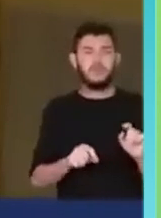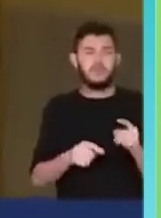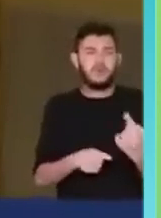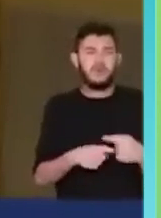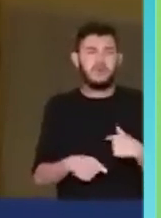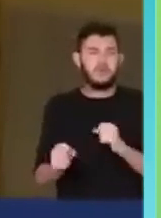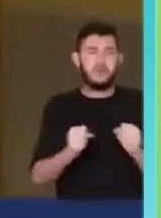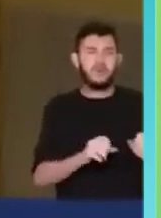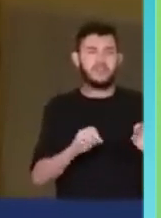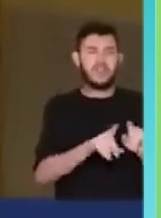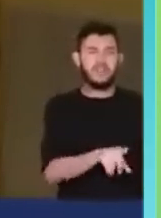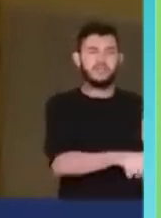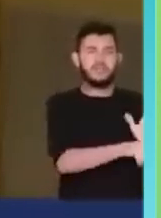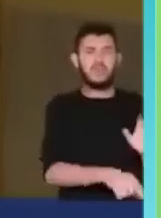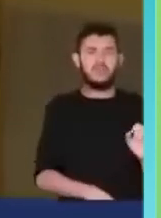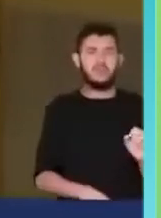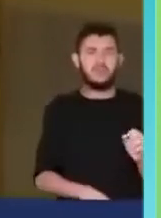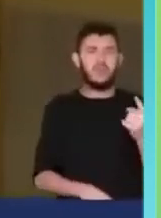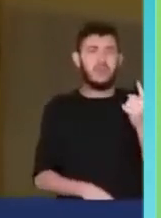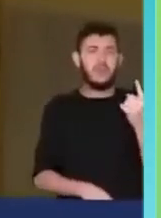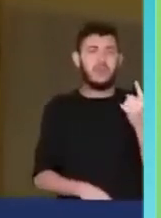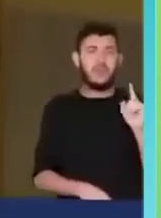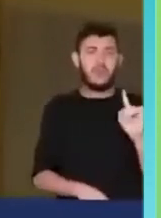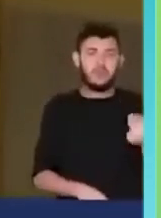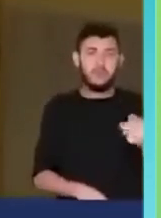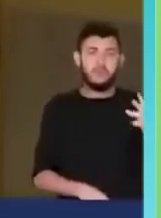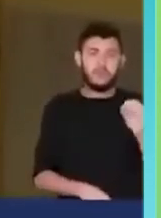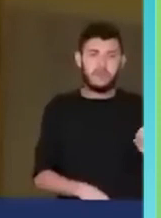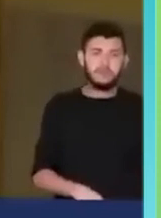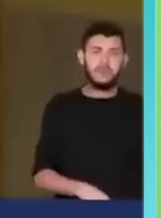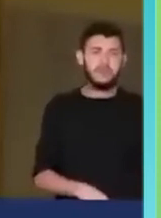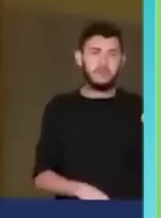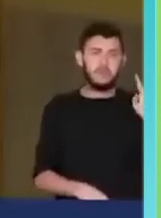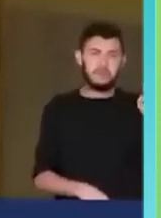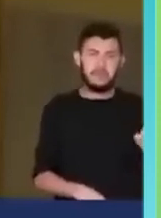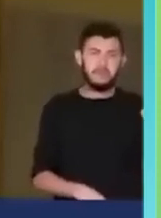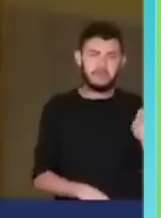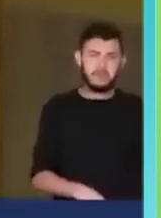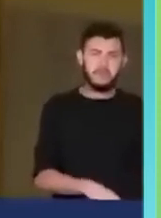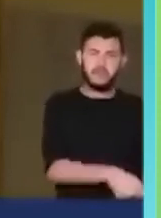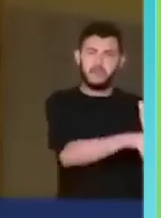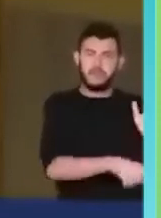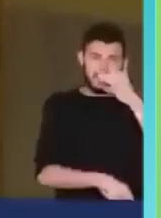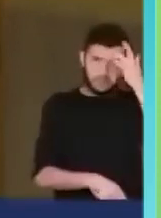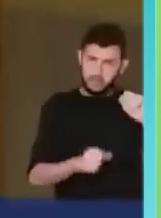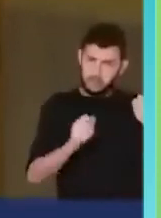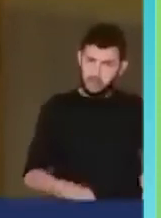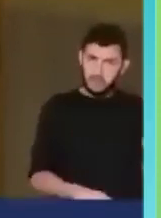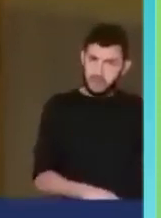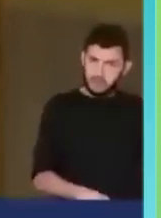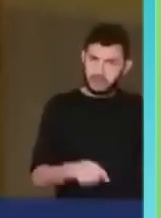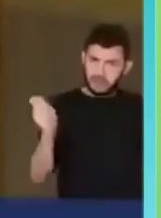dar 1200 1300 1400 e duas vezes os aposentados e pensionistas pode tem como pagar